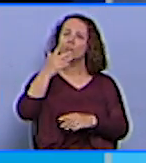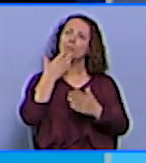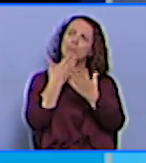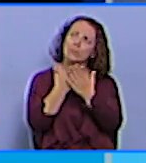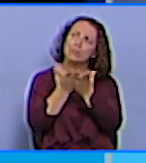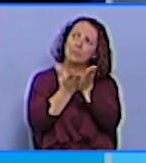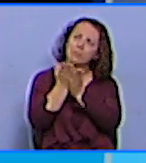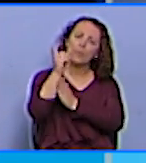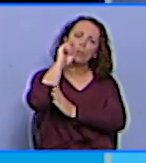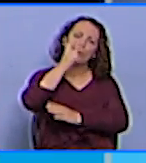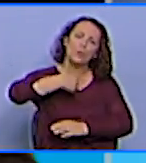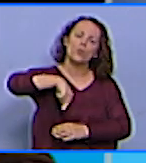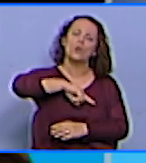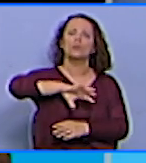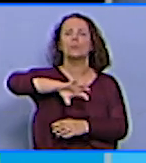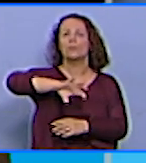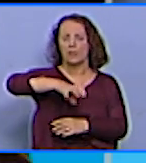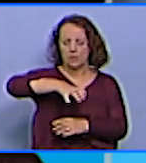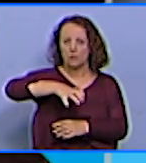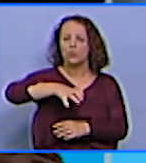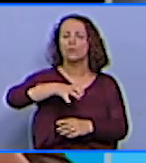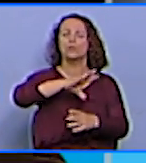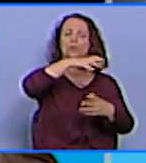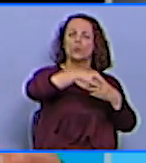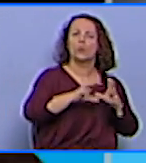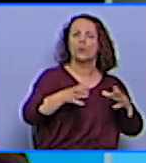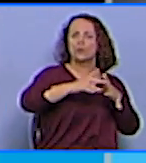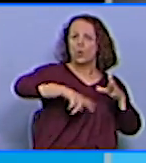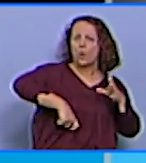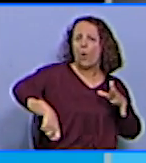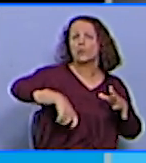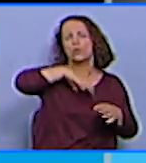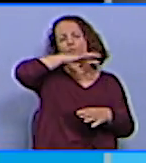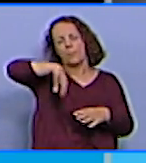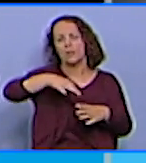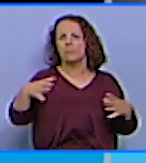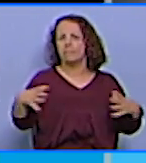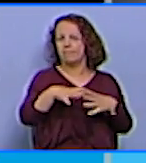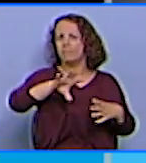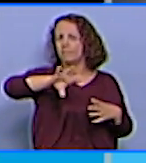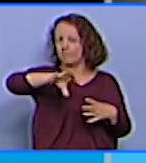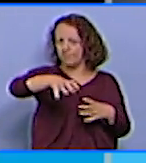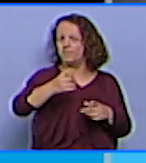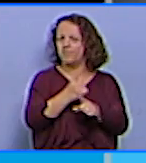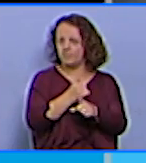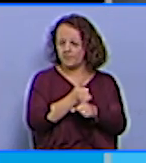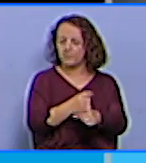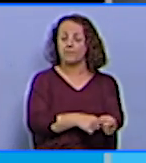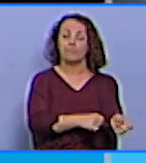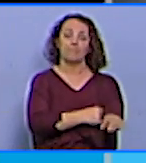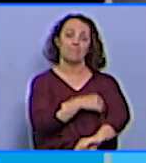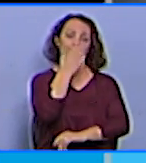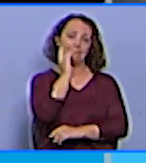país. Dos nossos acólitos, mas abrangendo às comunidades, às famílias e a todo o país. E foi isso que, de uma forma